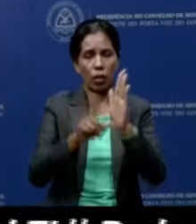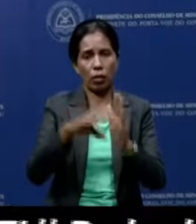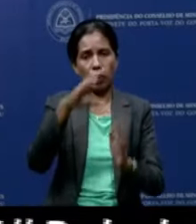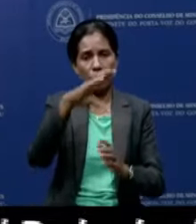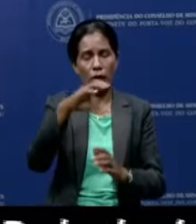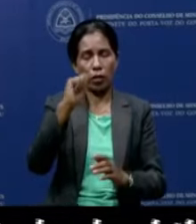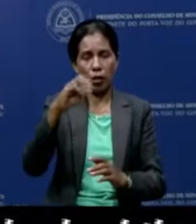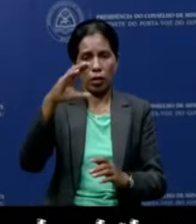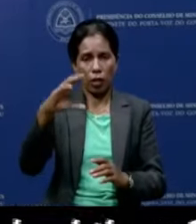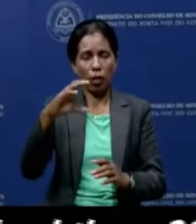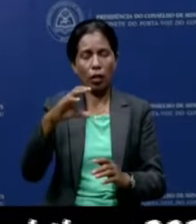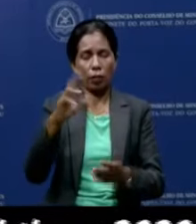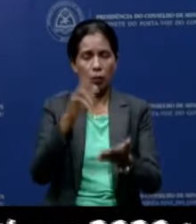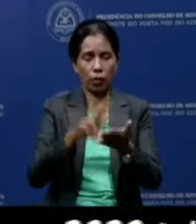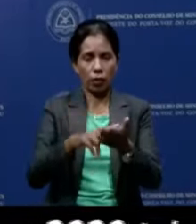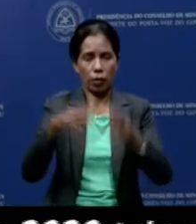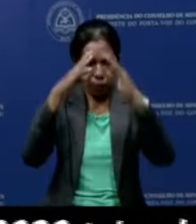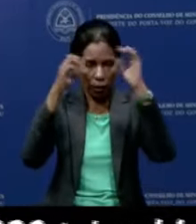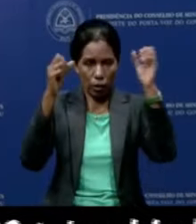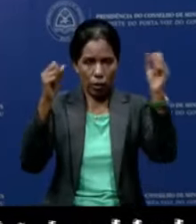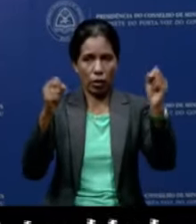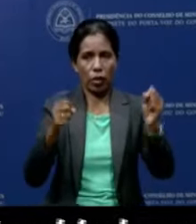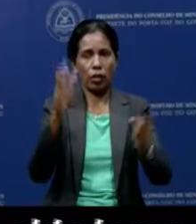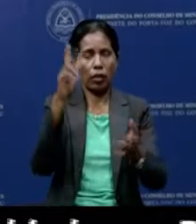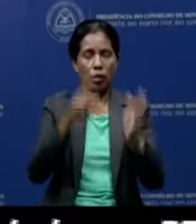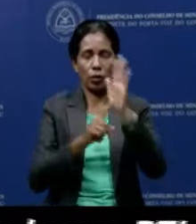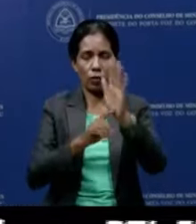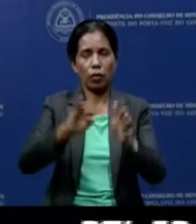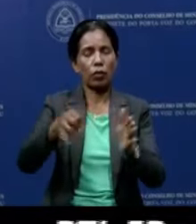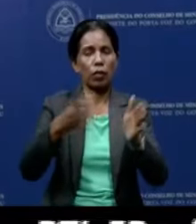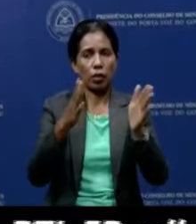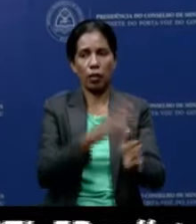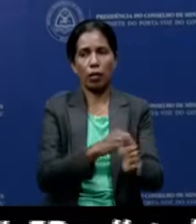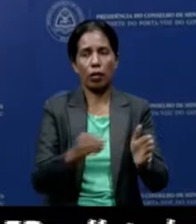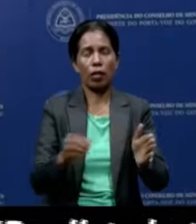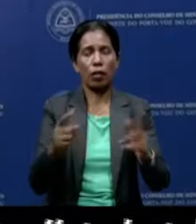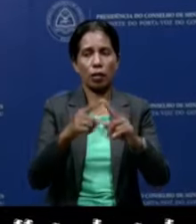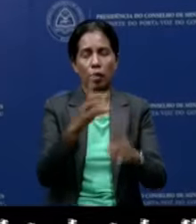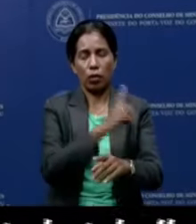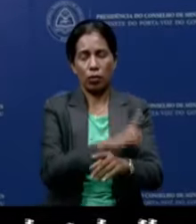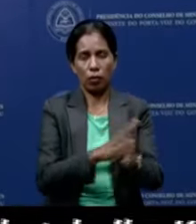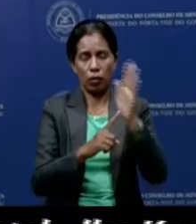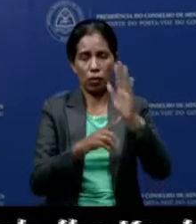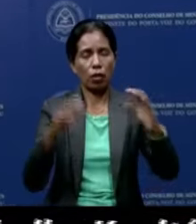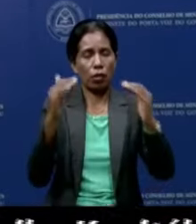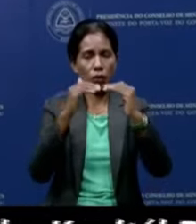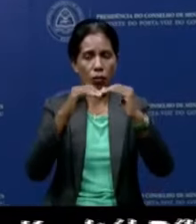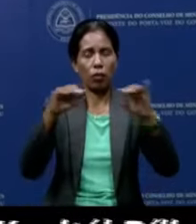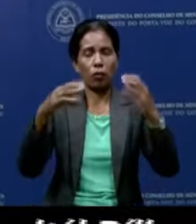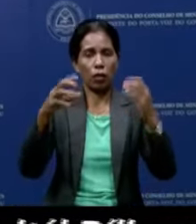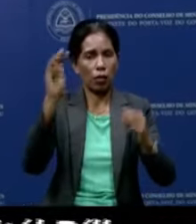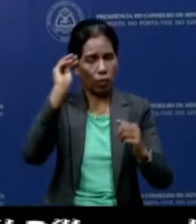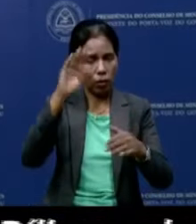e promulgação o seu presidente da República, pública ou nacional da República, tenemos hoje na atualidade na reunião do Conselho dos